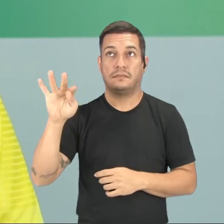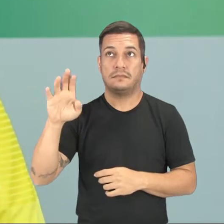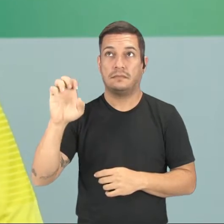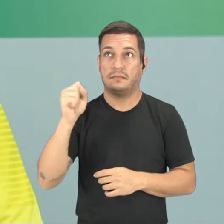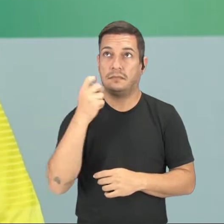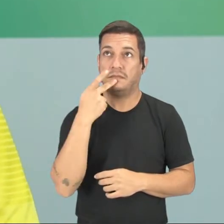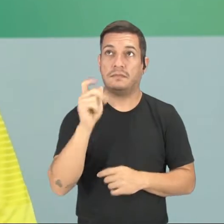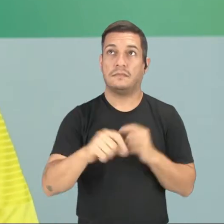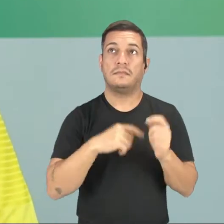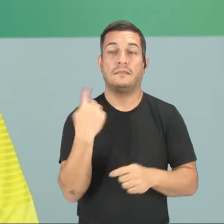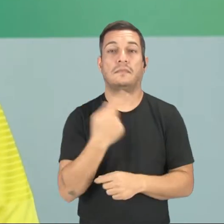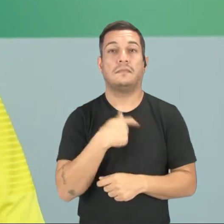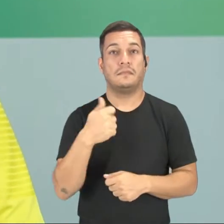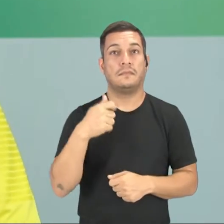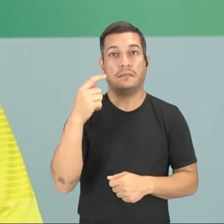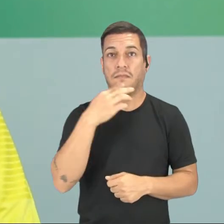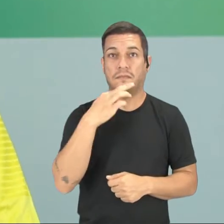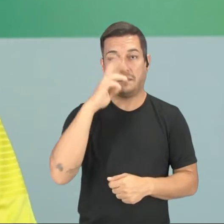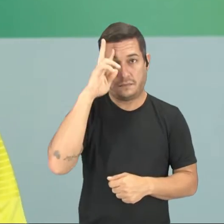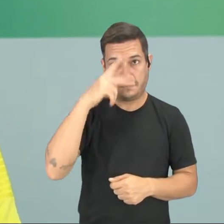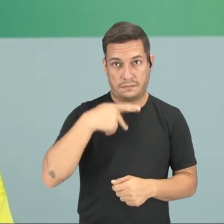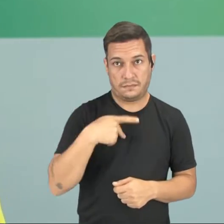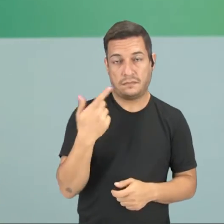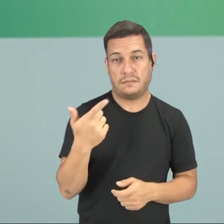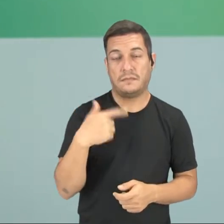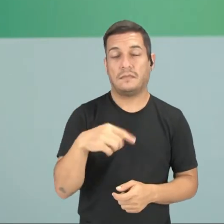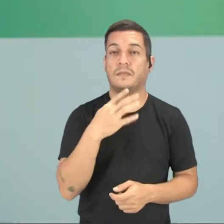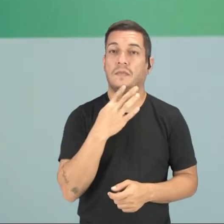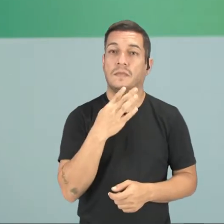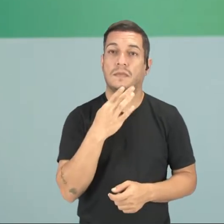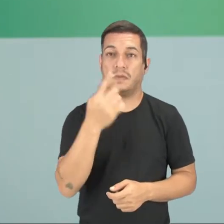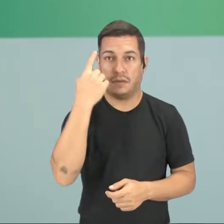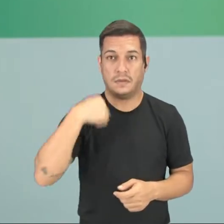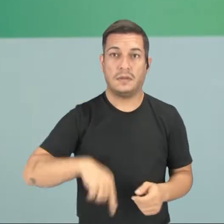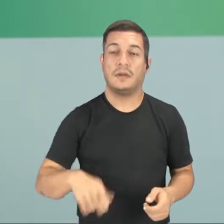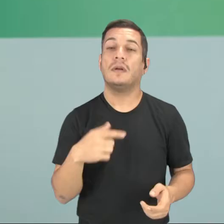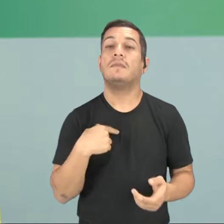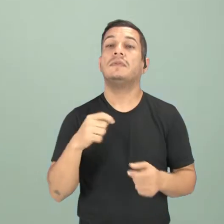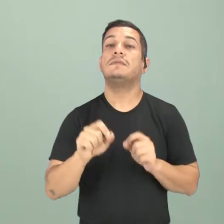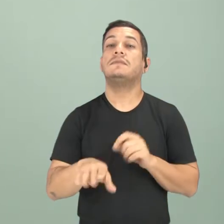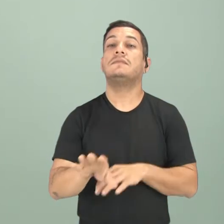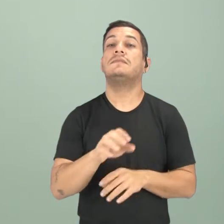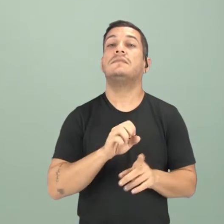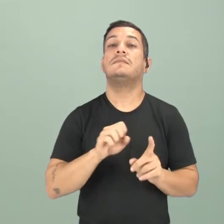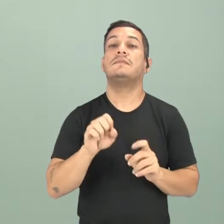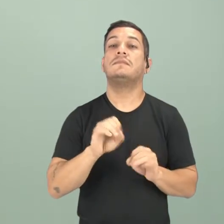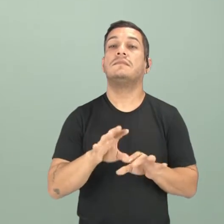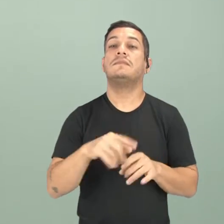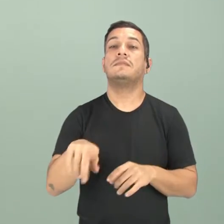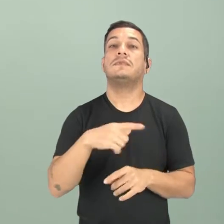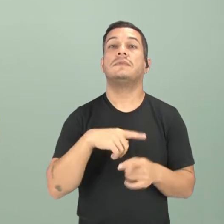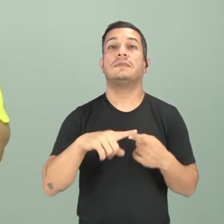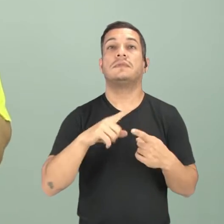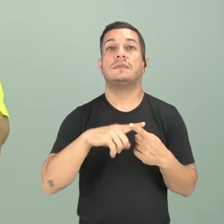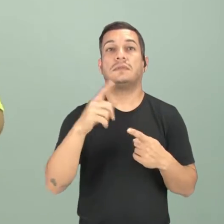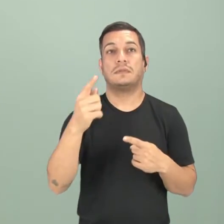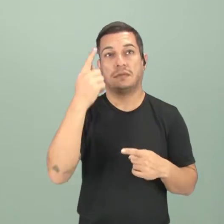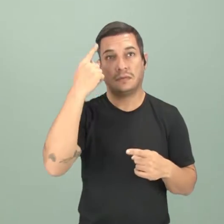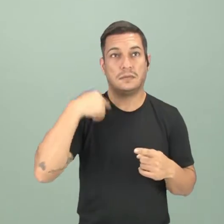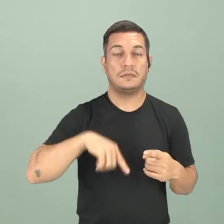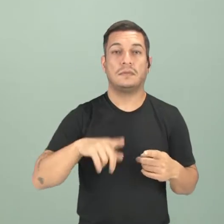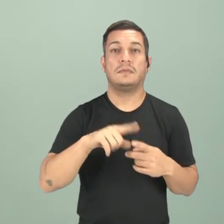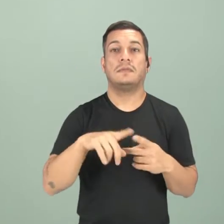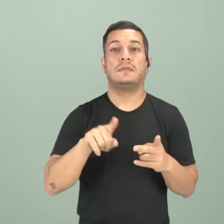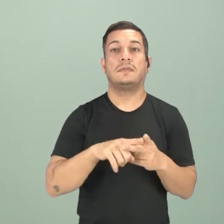gente precisa conhecer a si mesmo. Essa lógica de conhecer a si mesmo, eu quero trabalhar com vocês tanto no sentido fisiológico como no